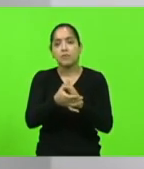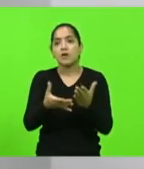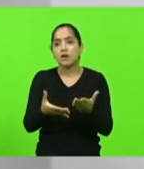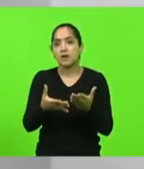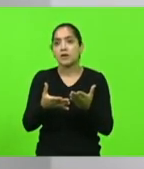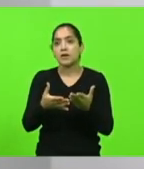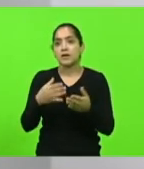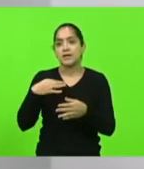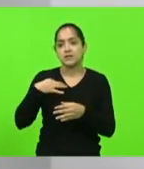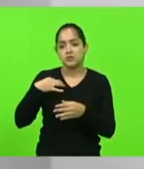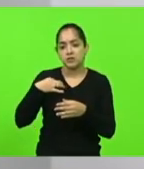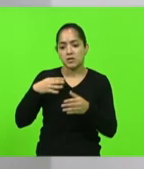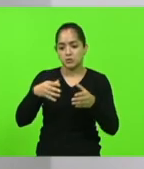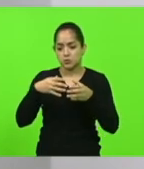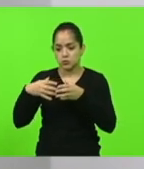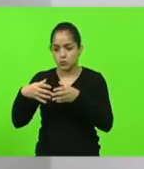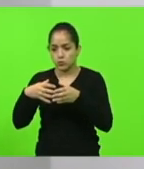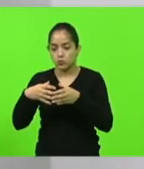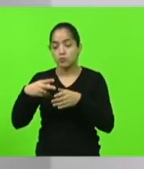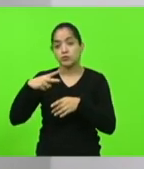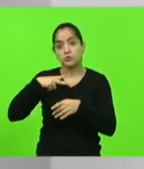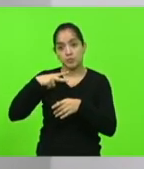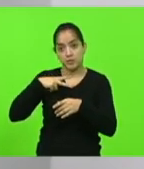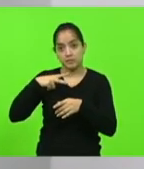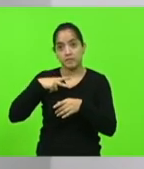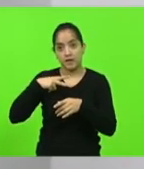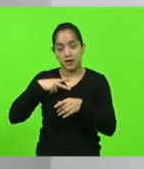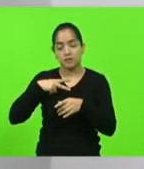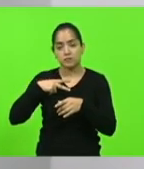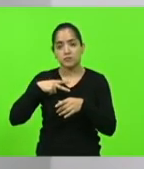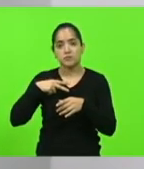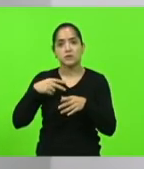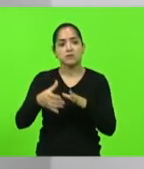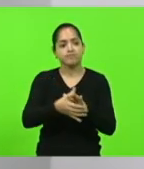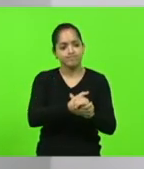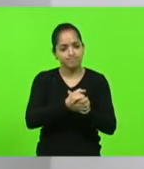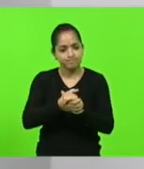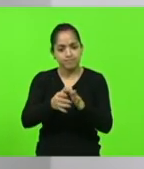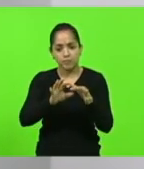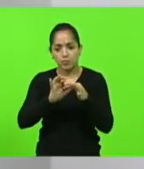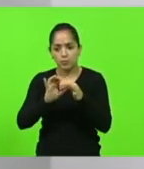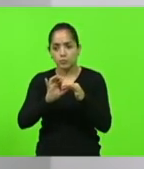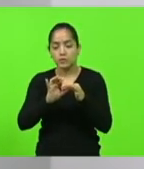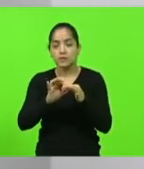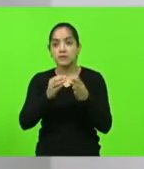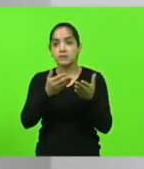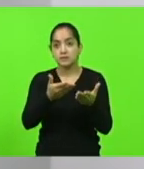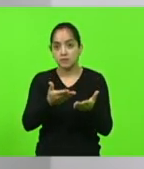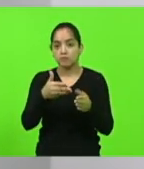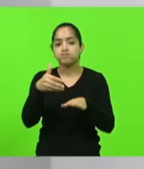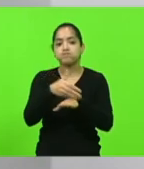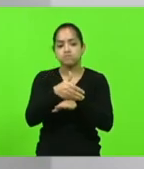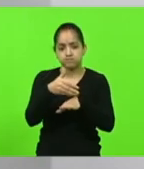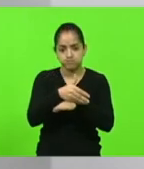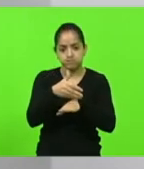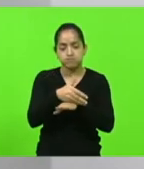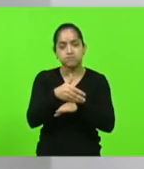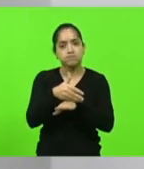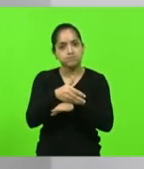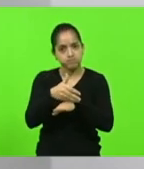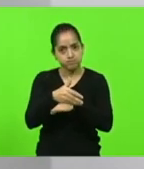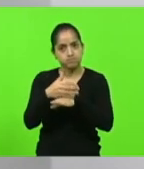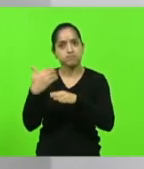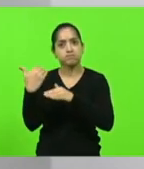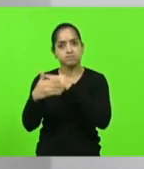públicas e mesmo privadas estendam suas mãos para que eles possam participar ativamente do desenvolvimento